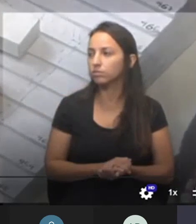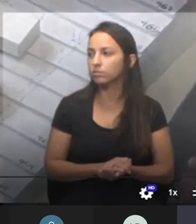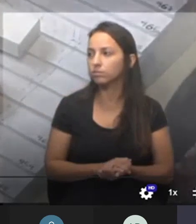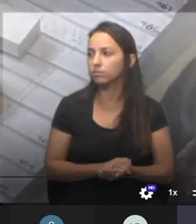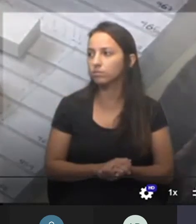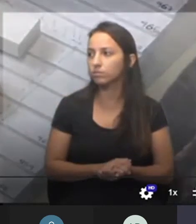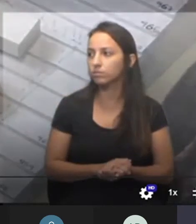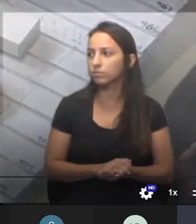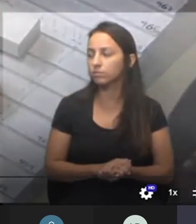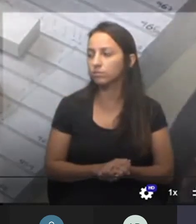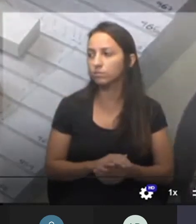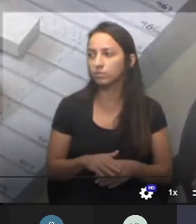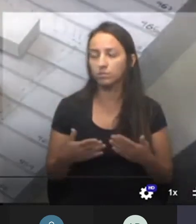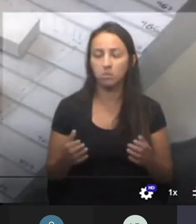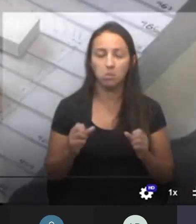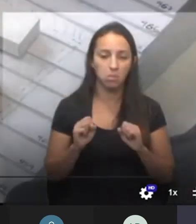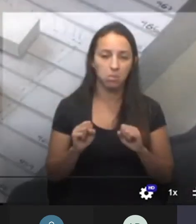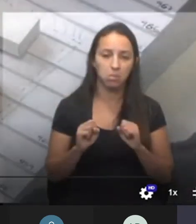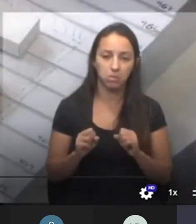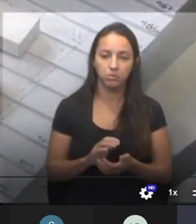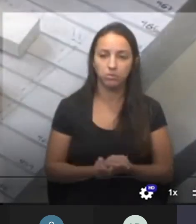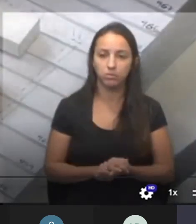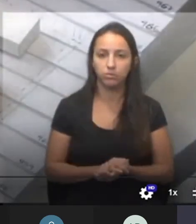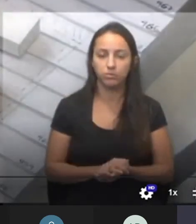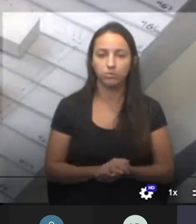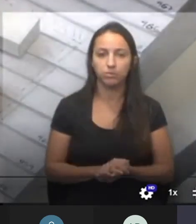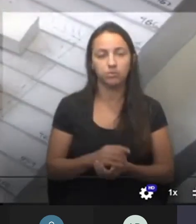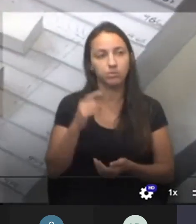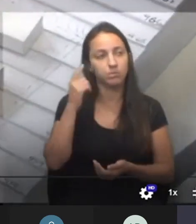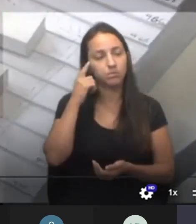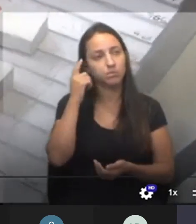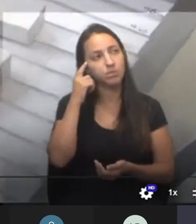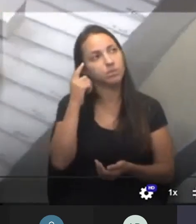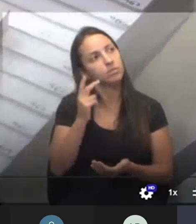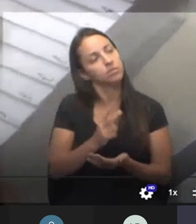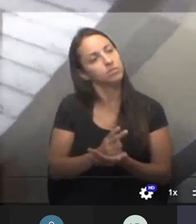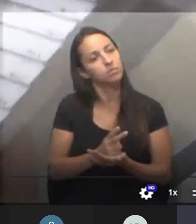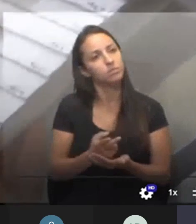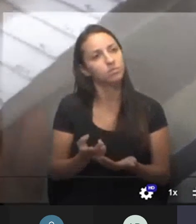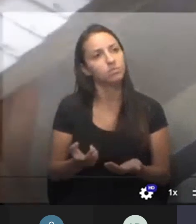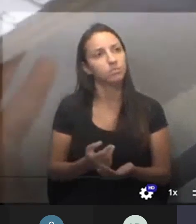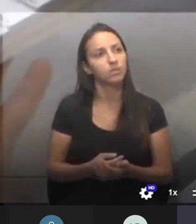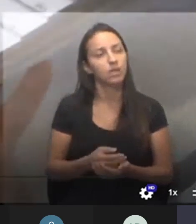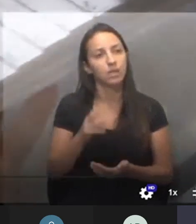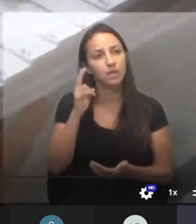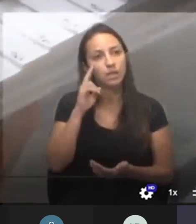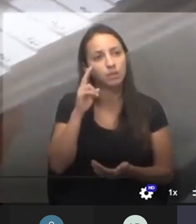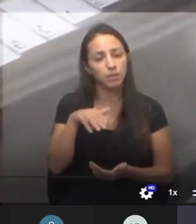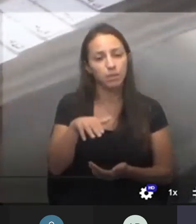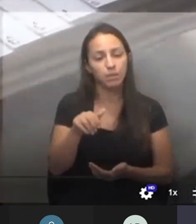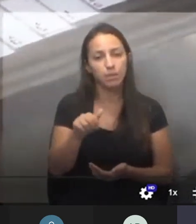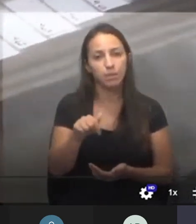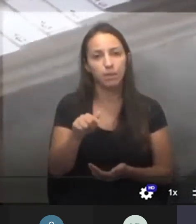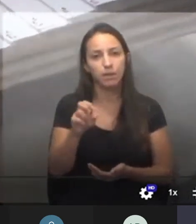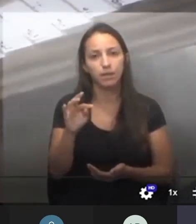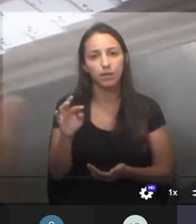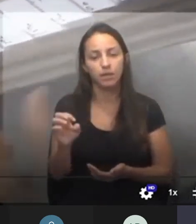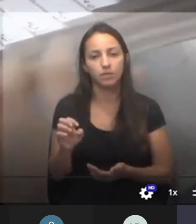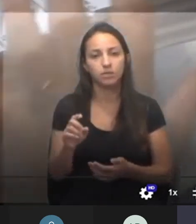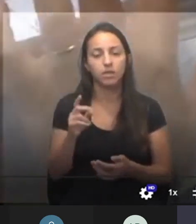embaixo, tá bem? Então, você pode pensar, sempre interessante retomar a maquete, lembra